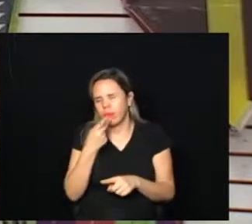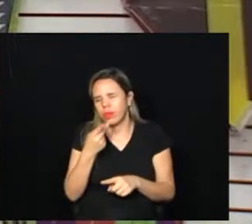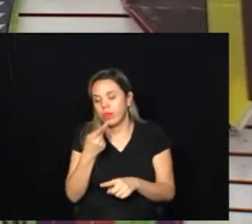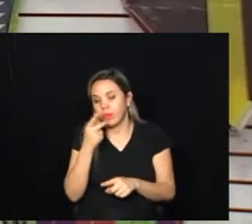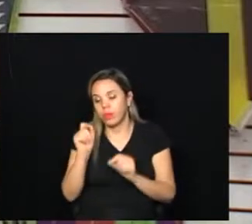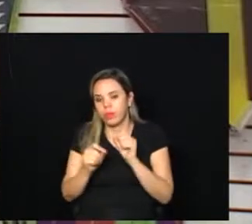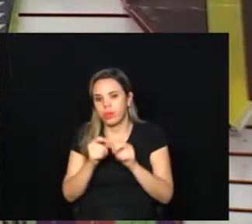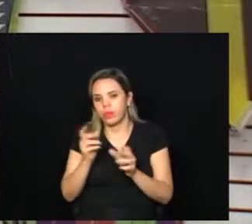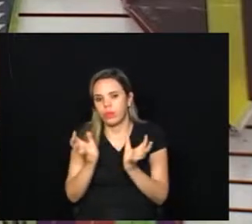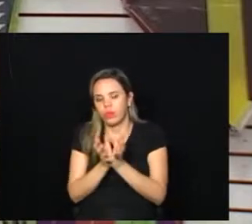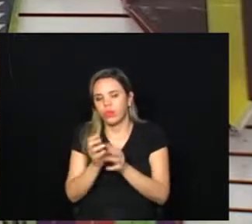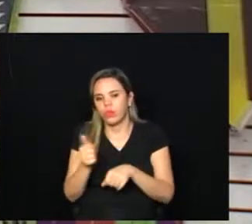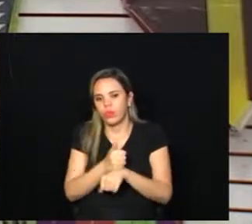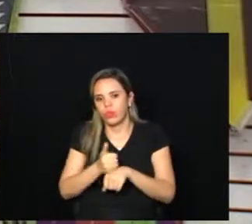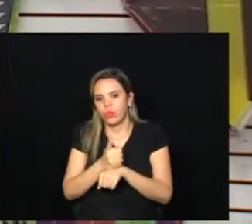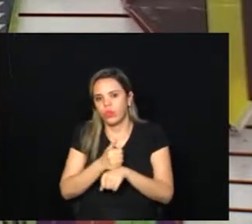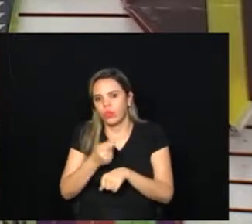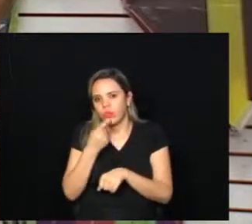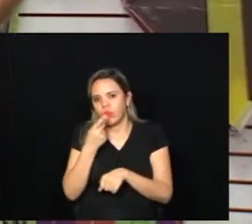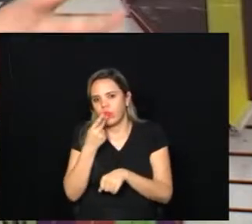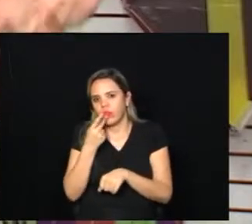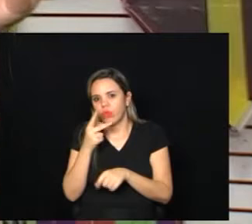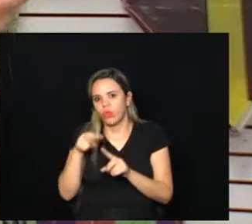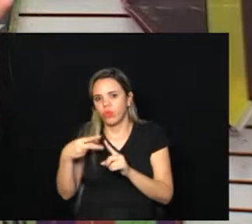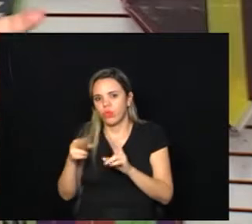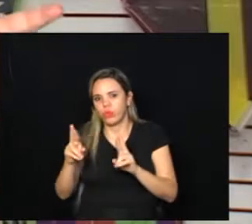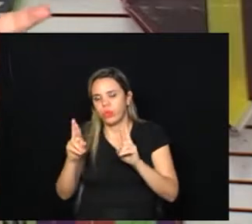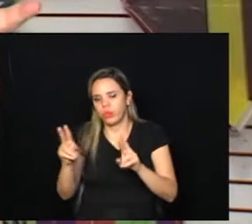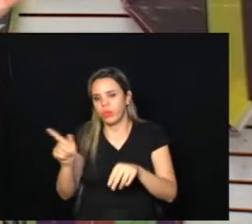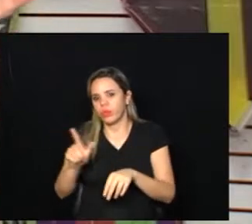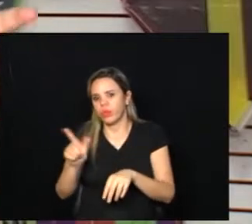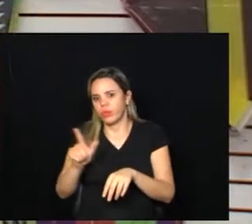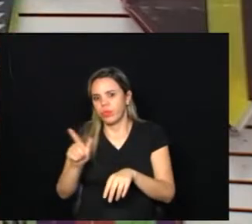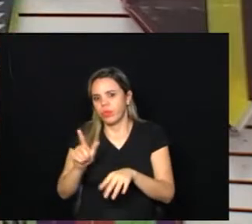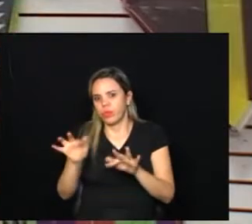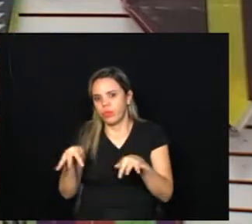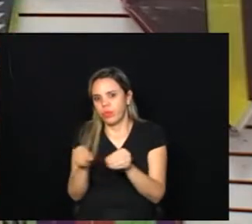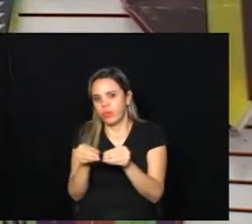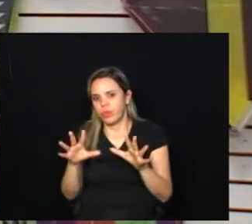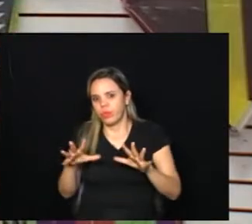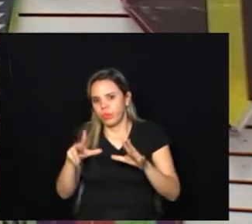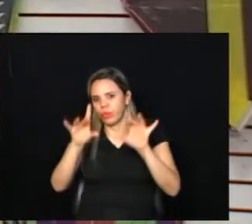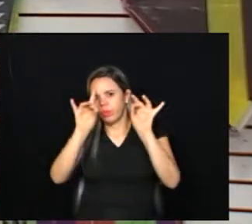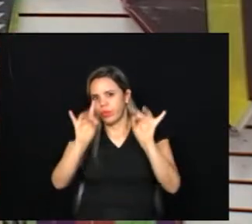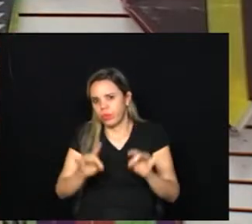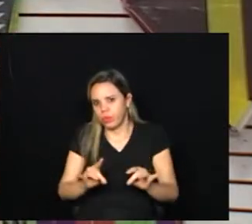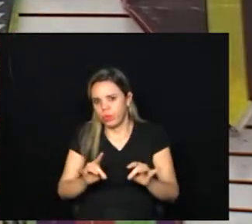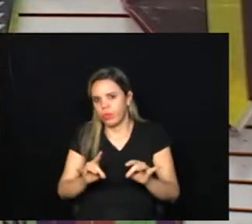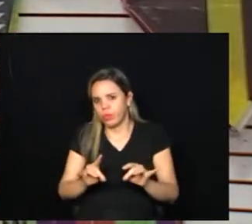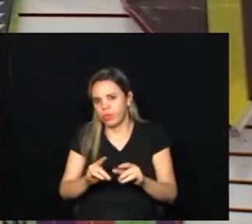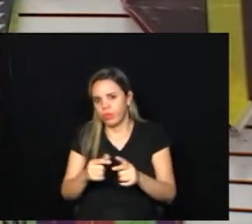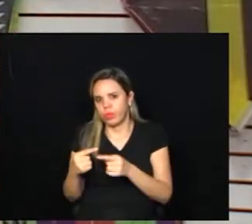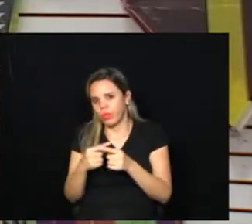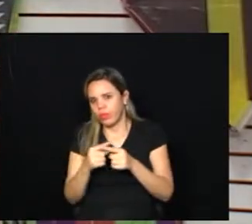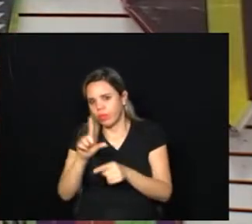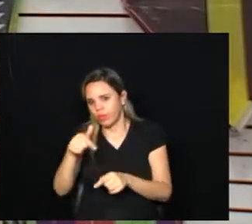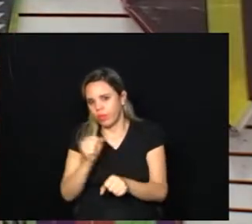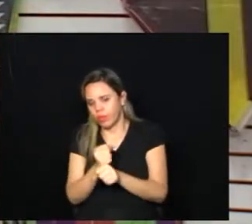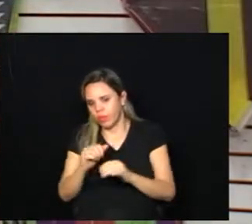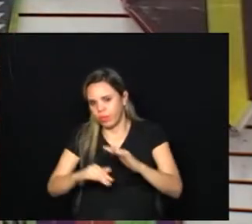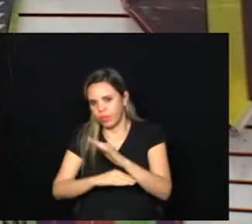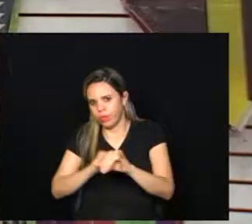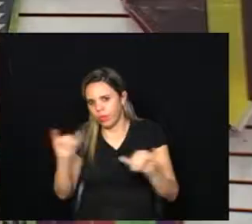quem são os times, vai falar qual a expectativa, logicamente, para a final e todos os detalhes desta grande partida já aqui no